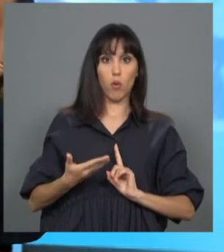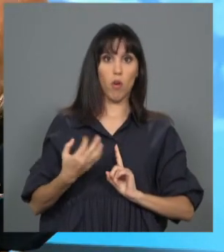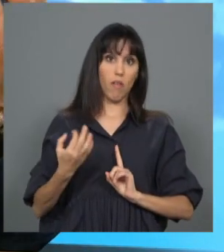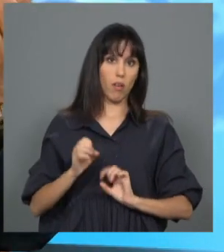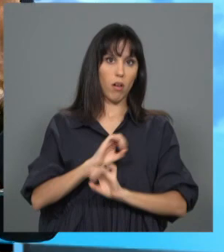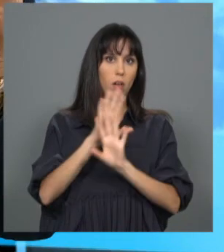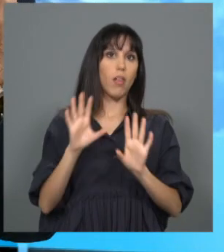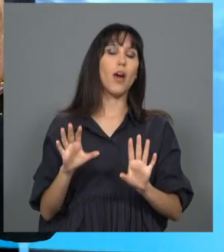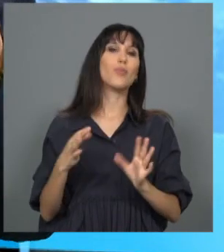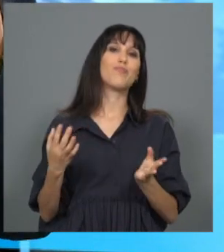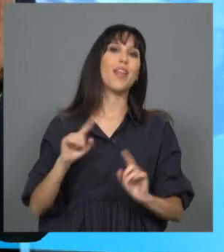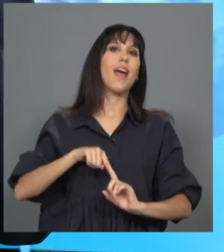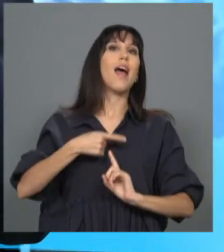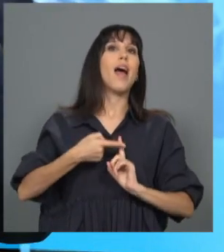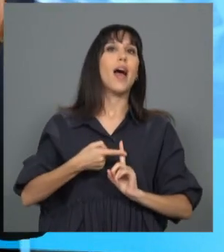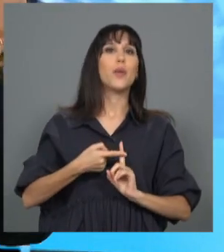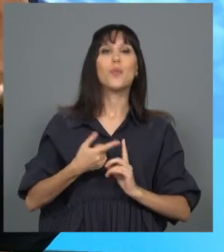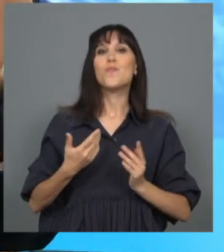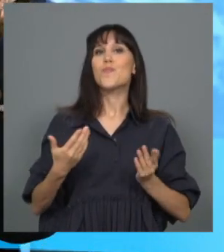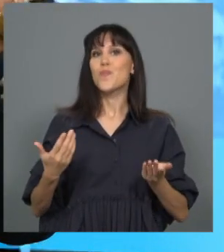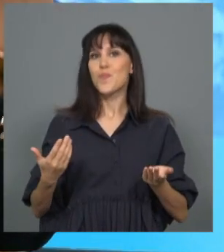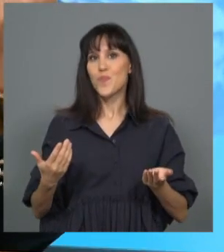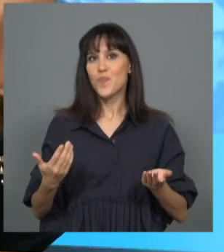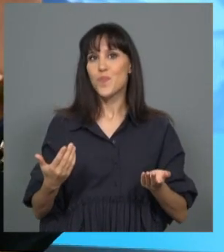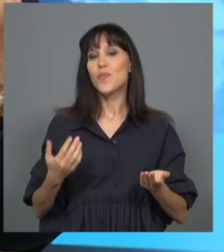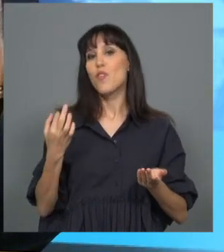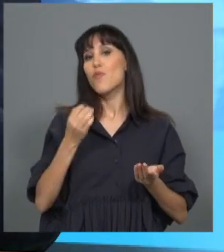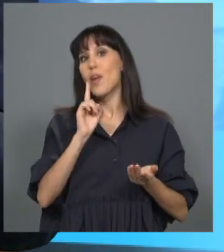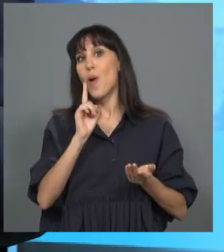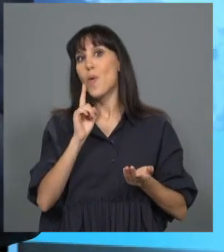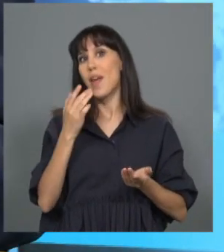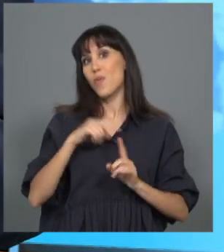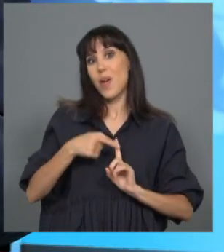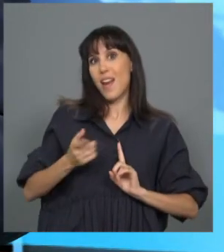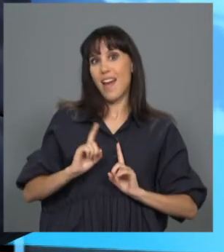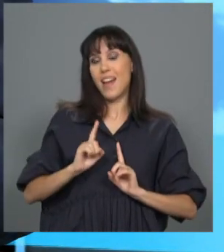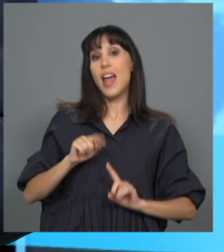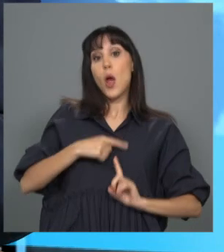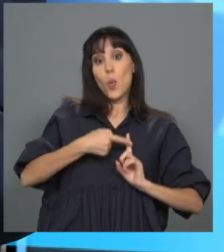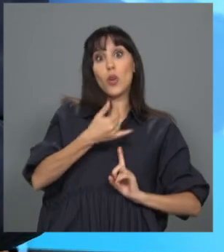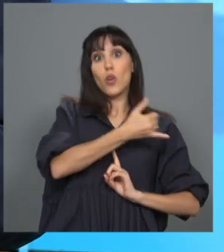Claro, este ano não tocava em 2020.